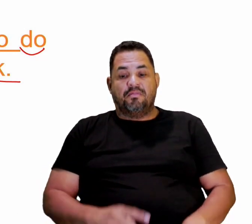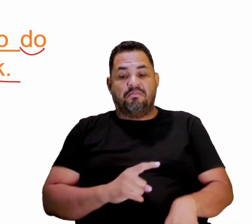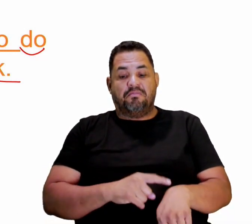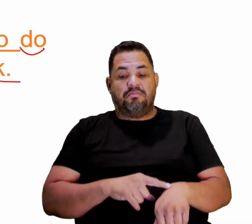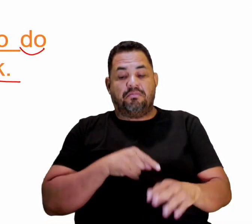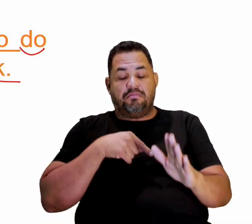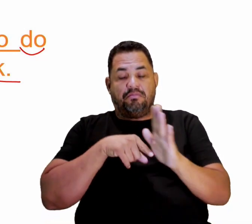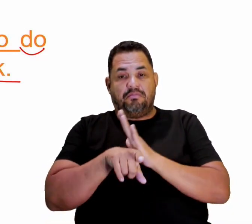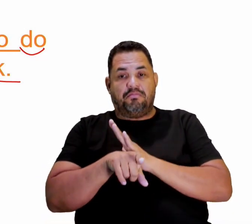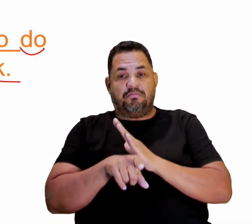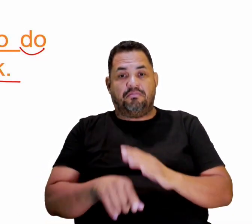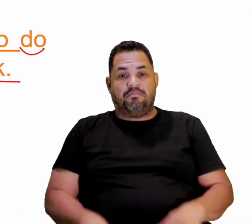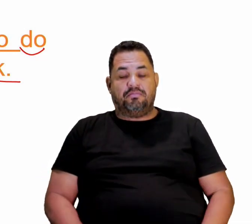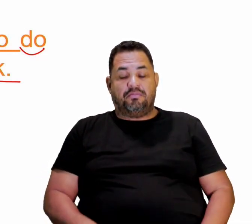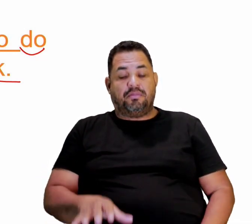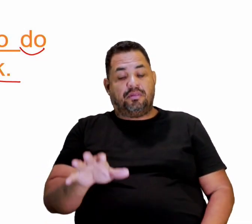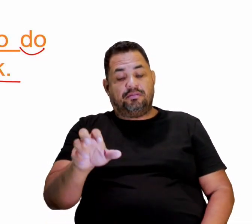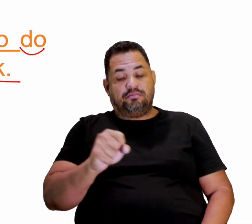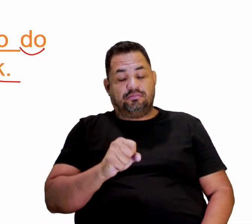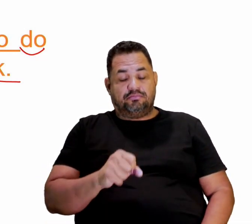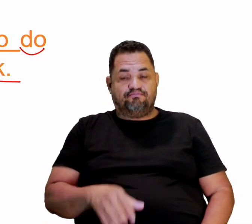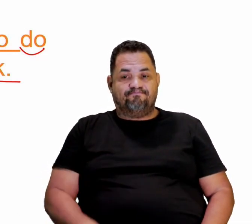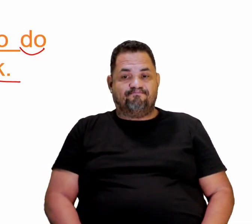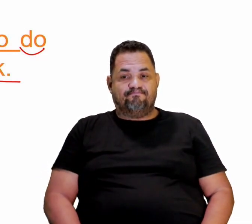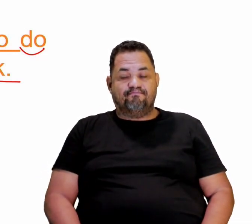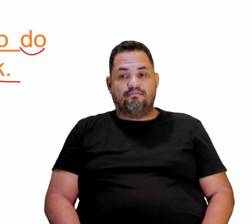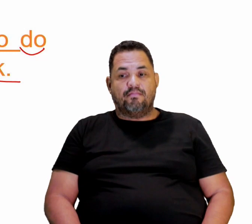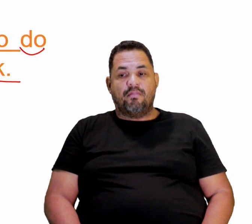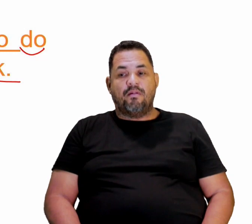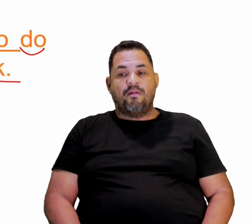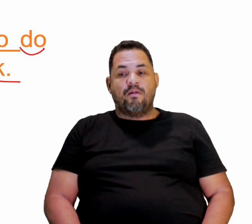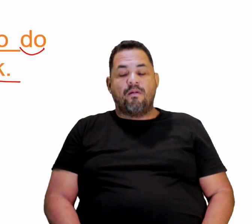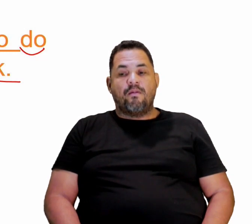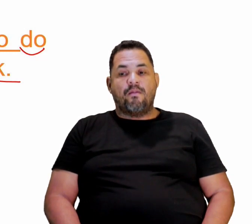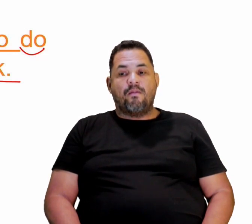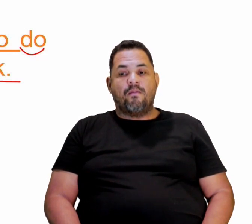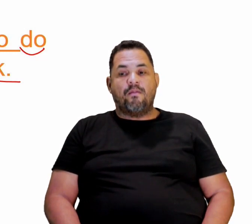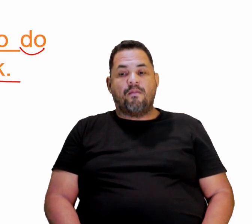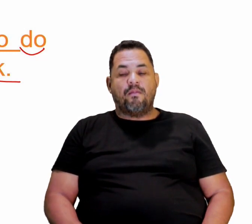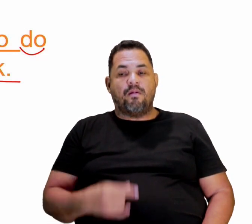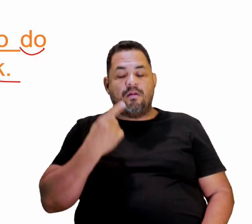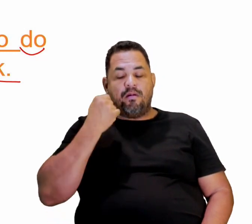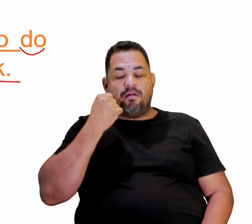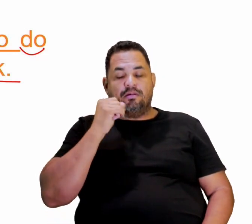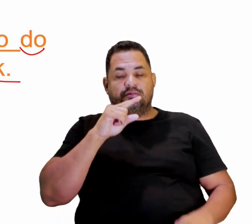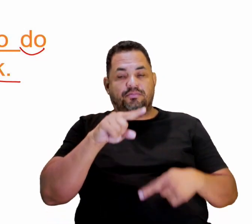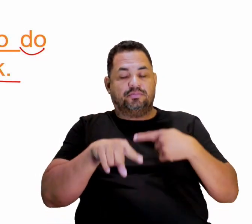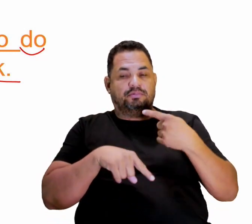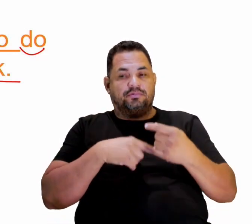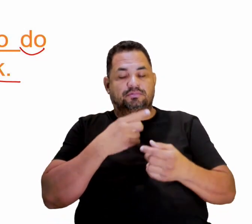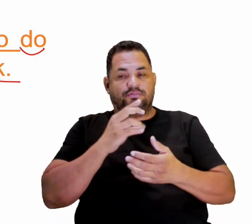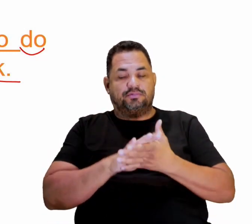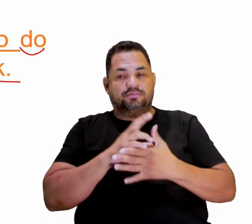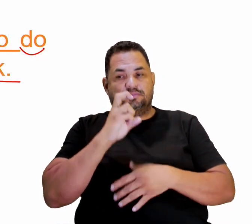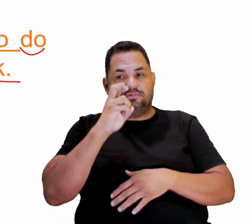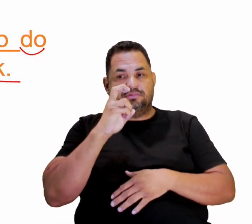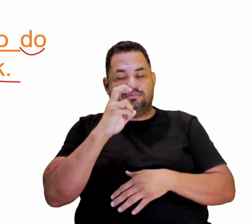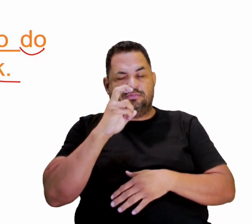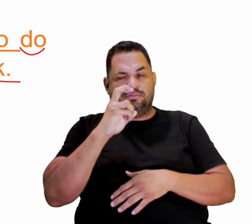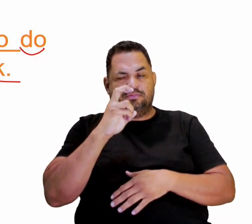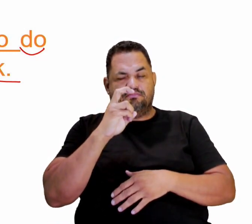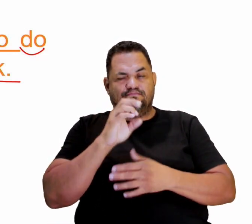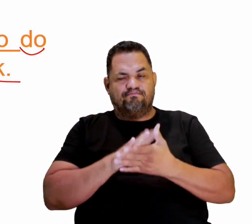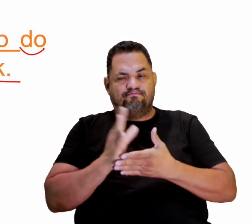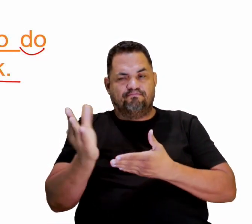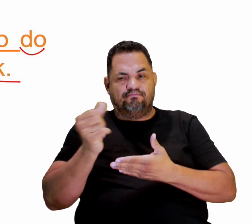eu tô pegando meu lápis e eu sei que daqui a cinco minutos eu vou começar a fazer minha atividade ou então